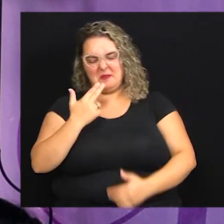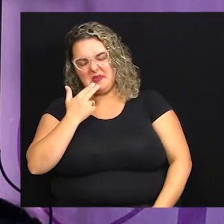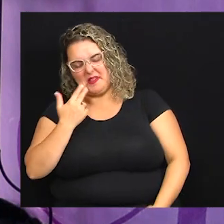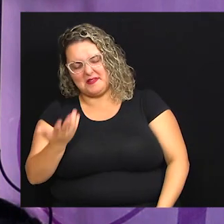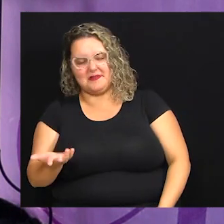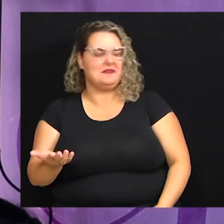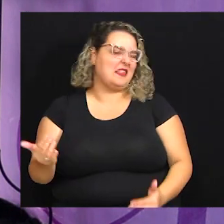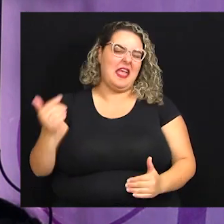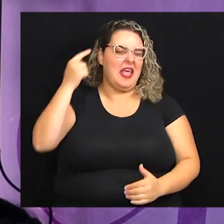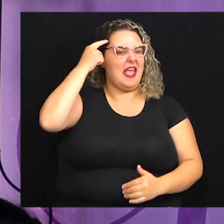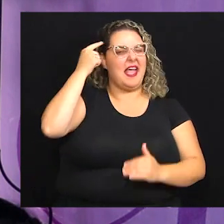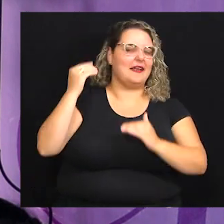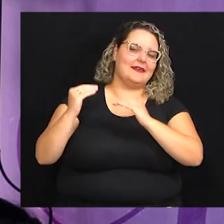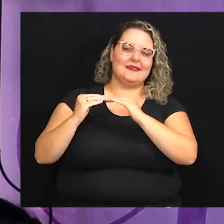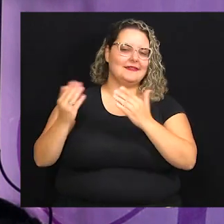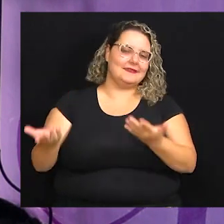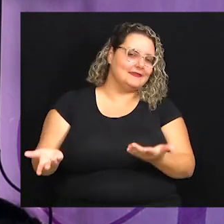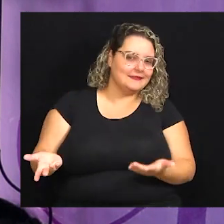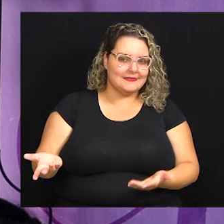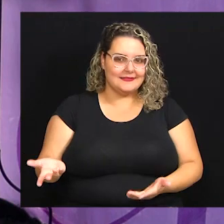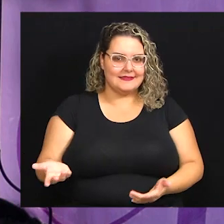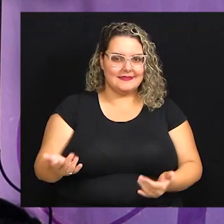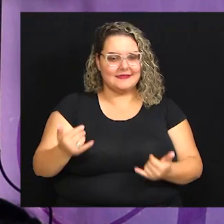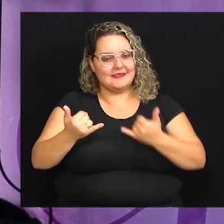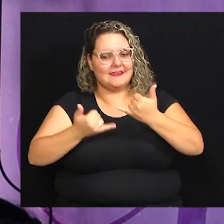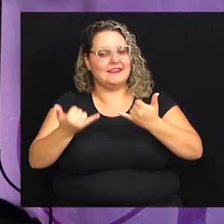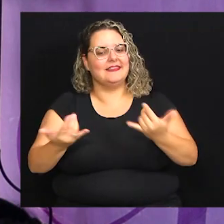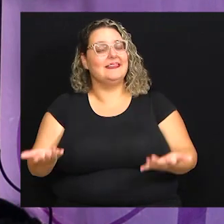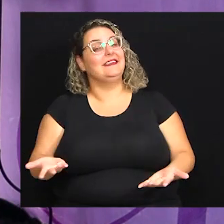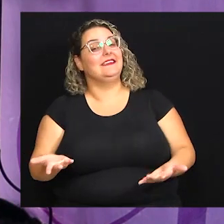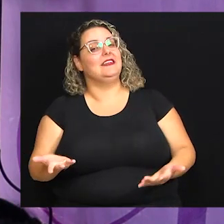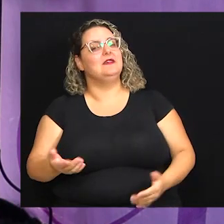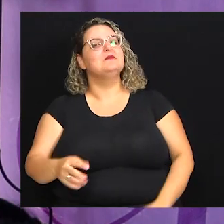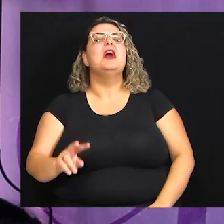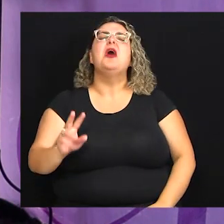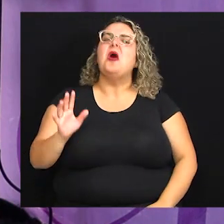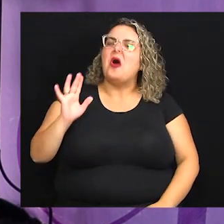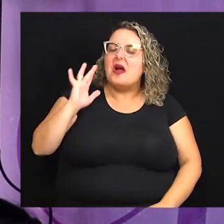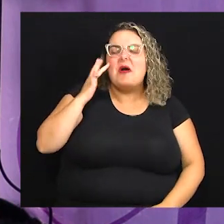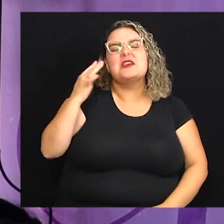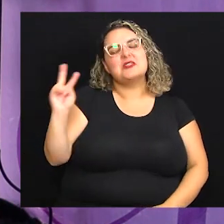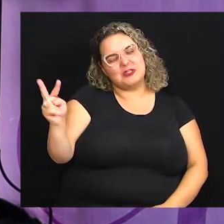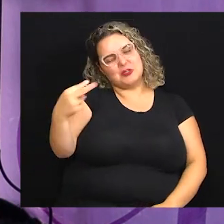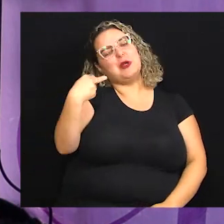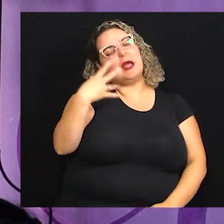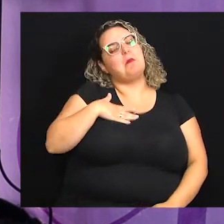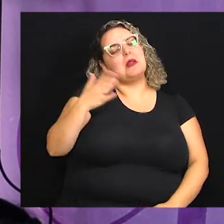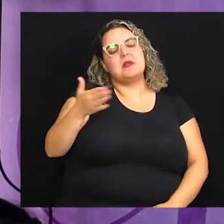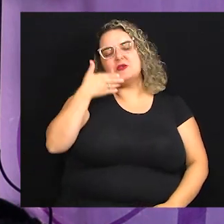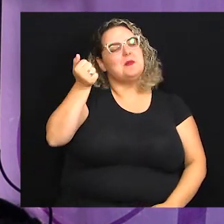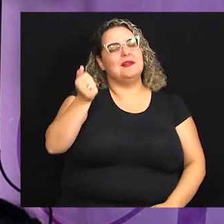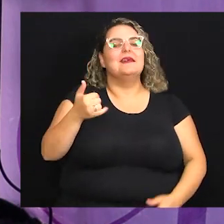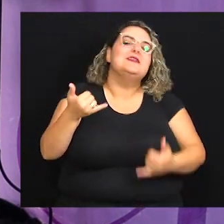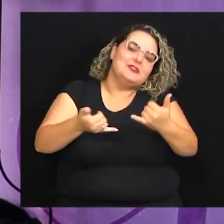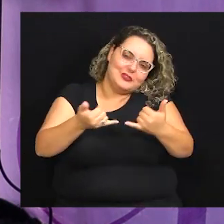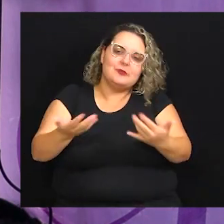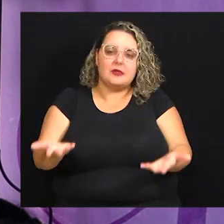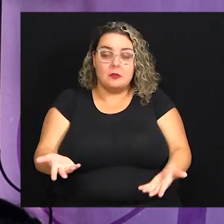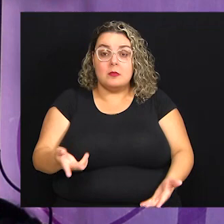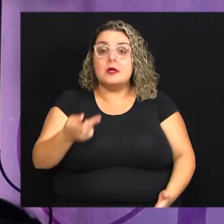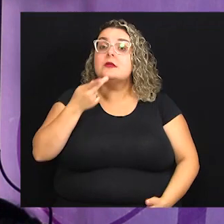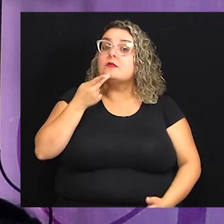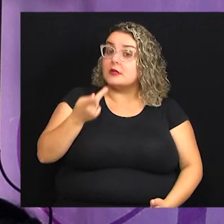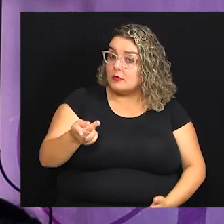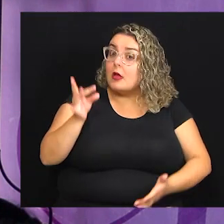veio numa Nutri, né? Eu falo, acho que de olhar para minha cara, hein? Você já melhorou. Já curou, né? A gente brinca. Mas